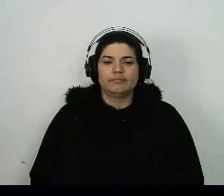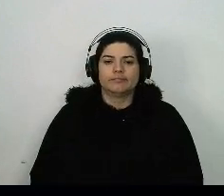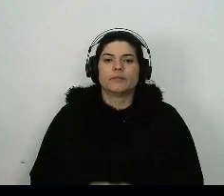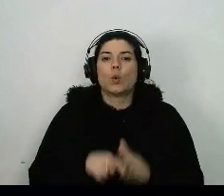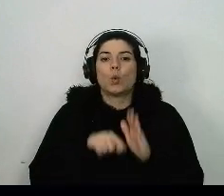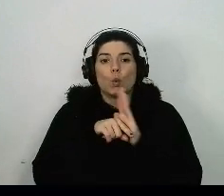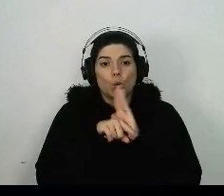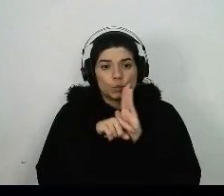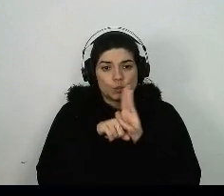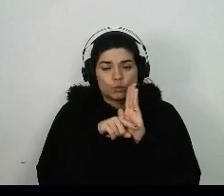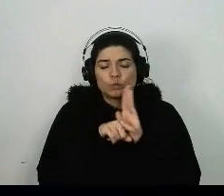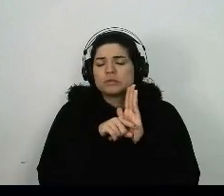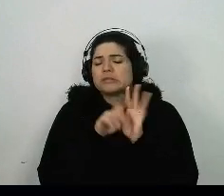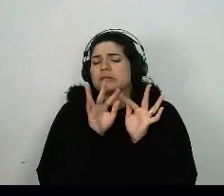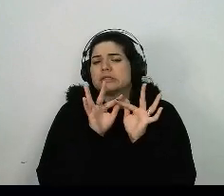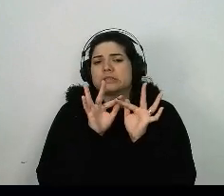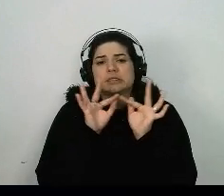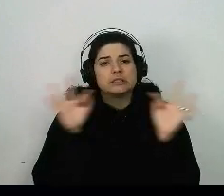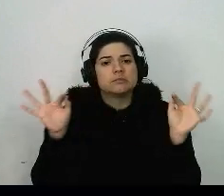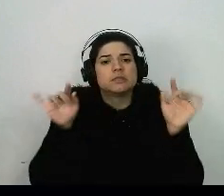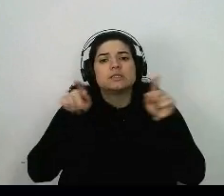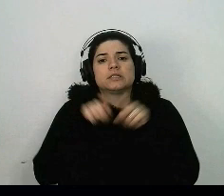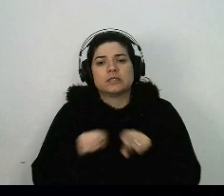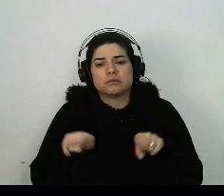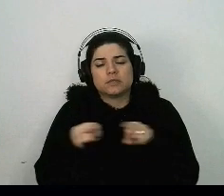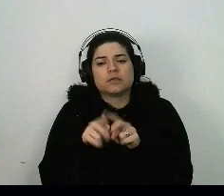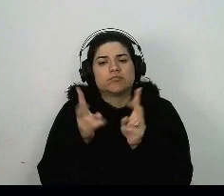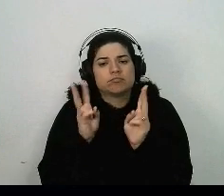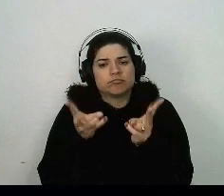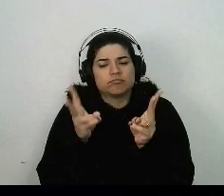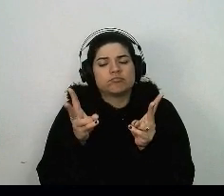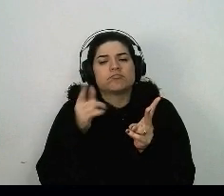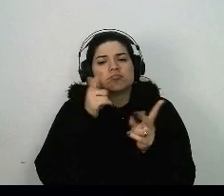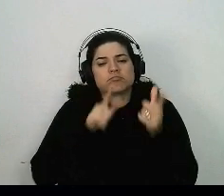foi super simples também e manteve um desempenho.